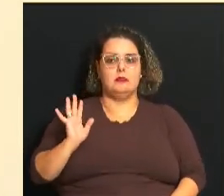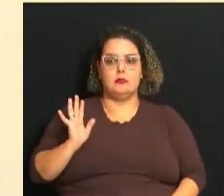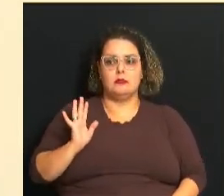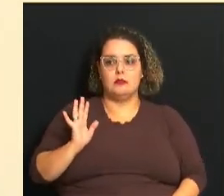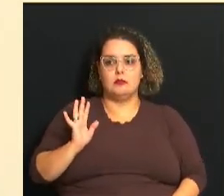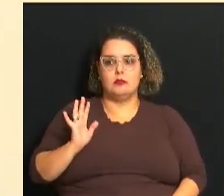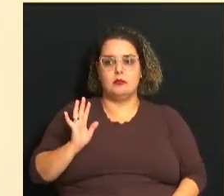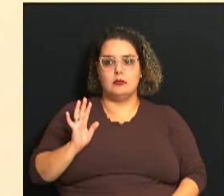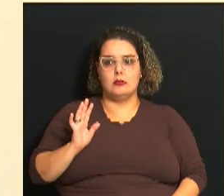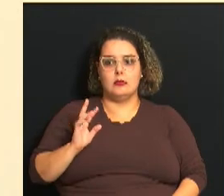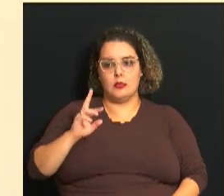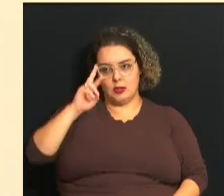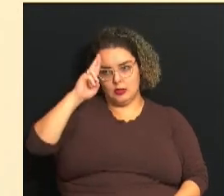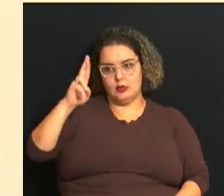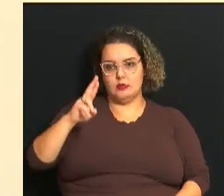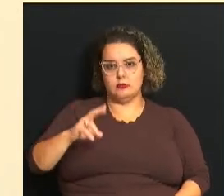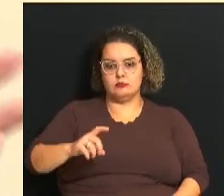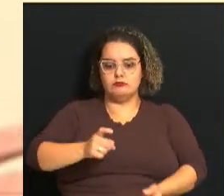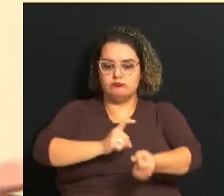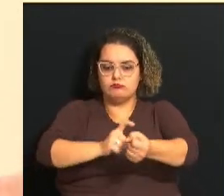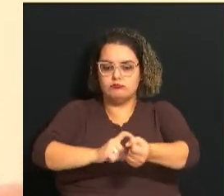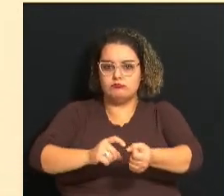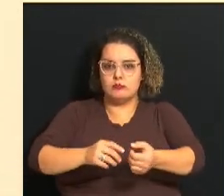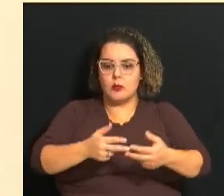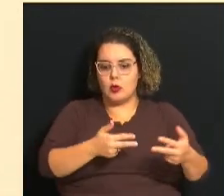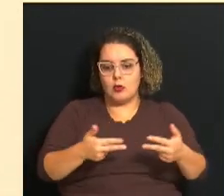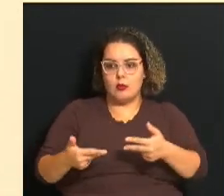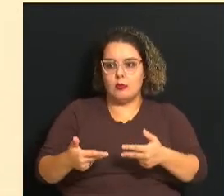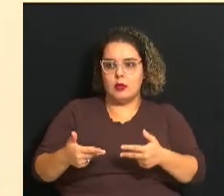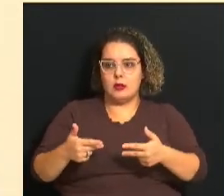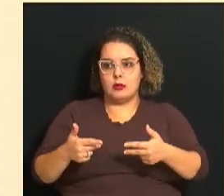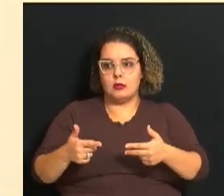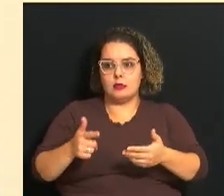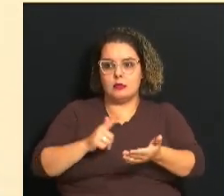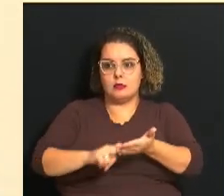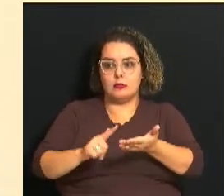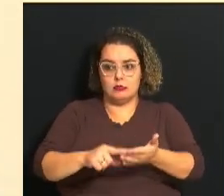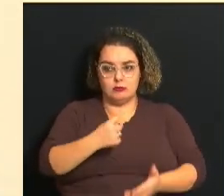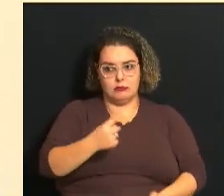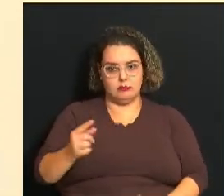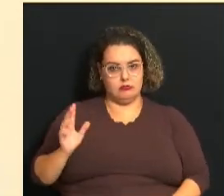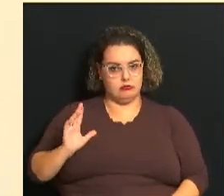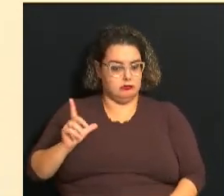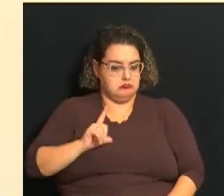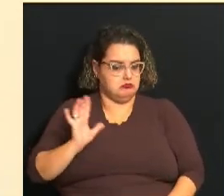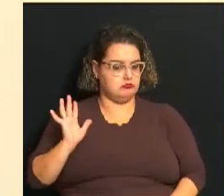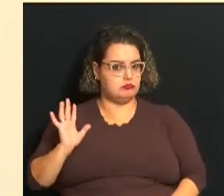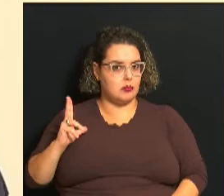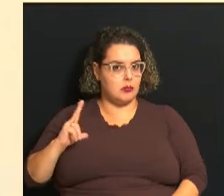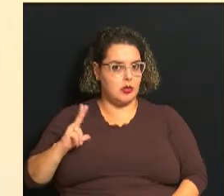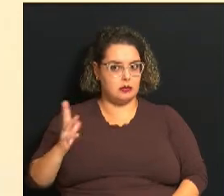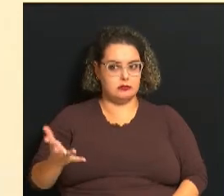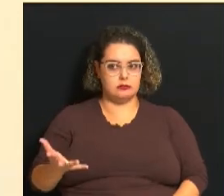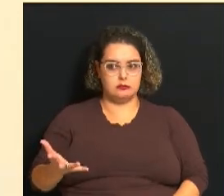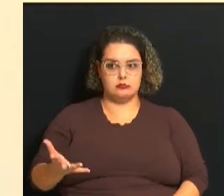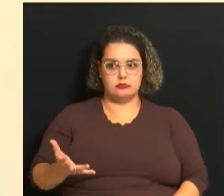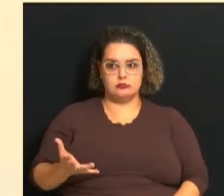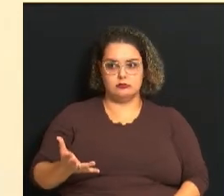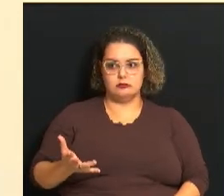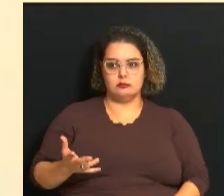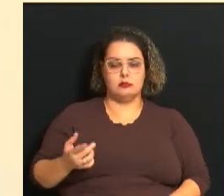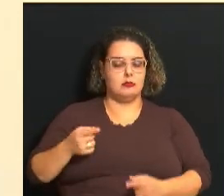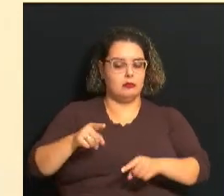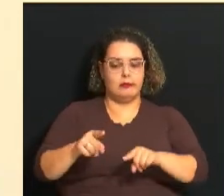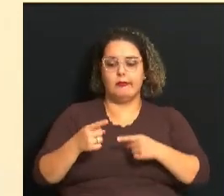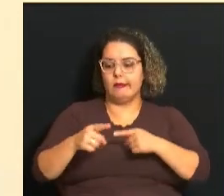chefe irritado com padrão de limpeza subjetivo cada um tem o seu e começou né uns uma série de perseguições